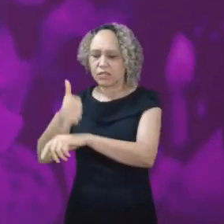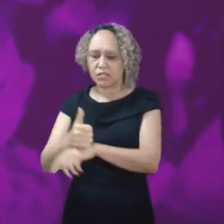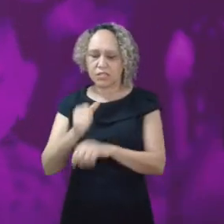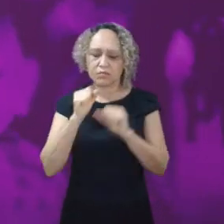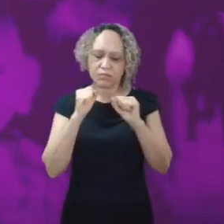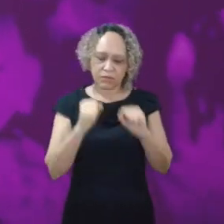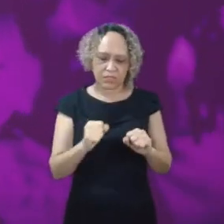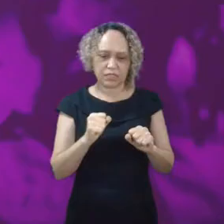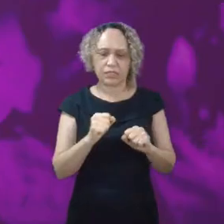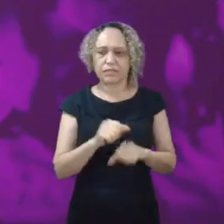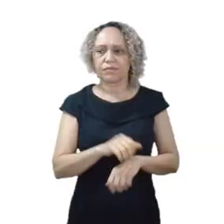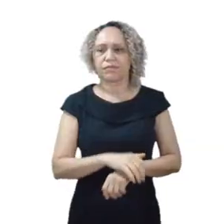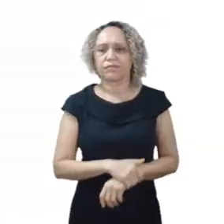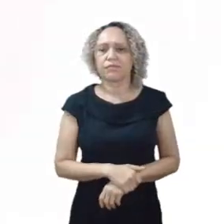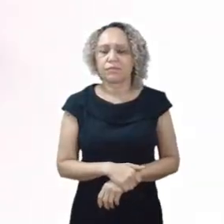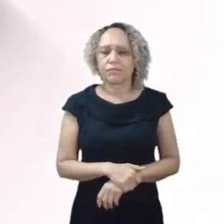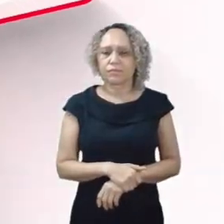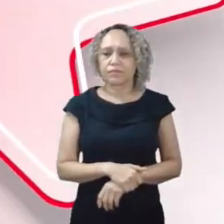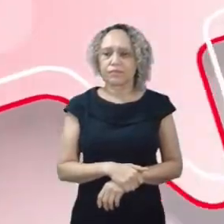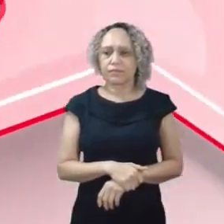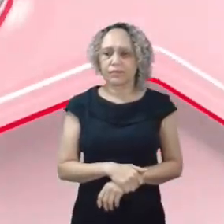poder.